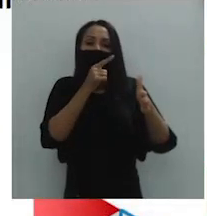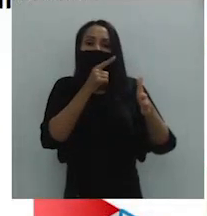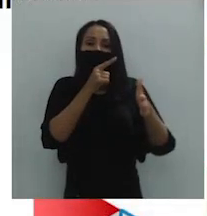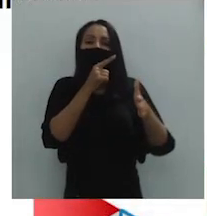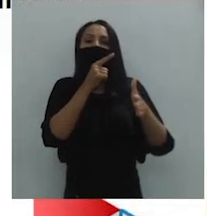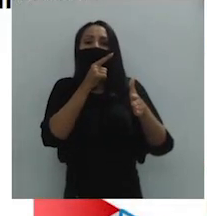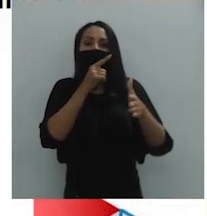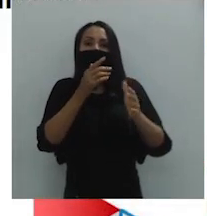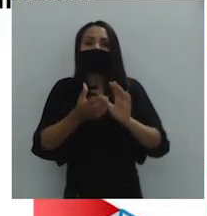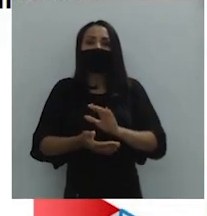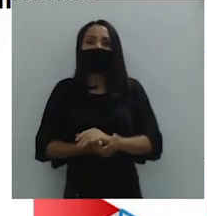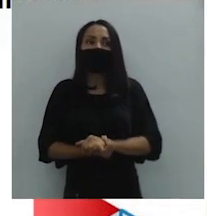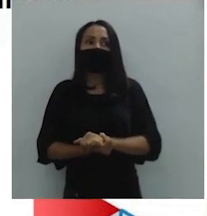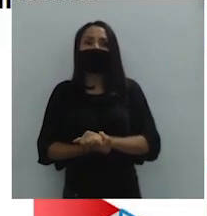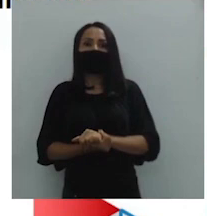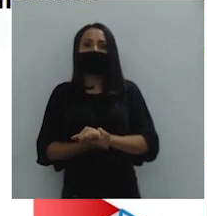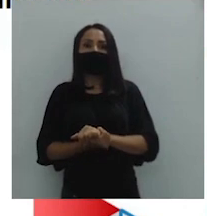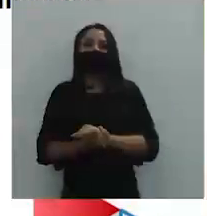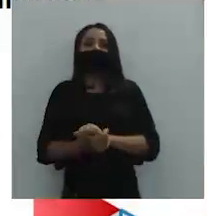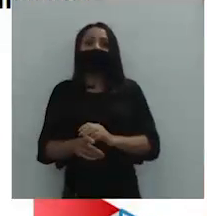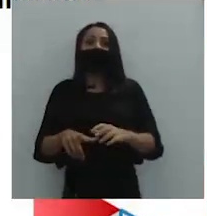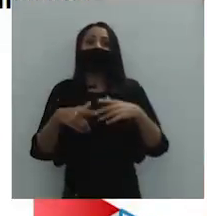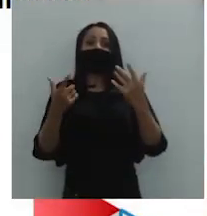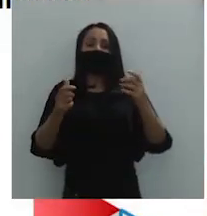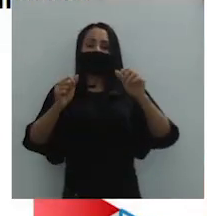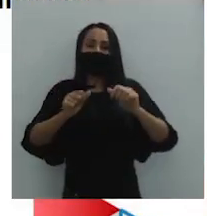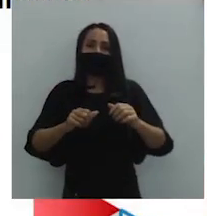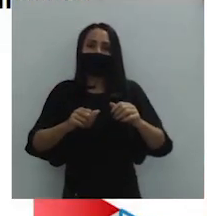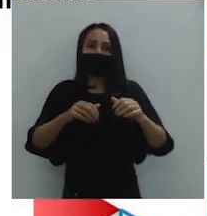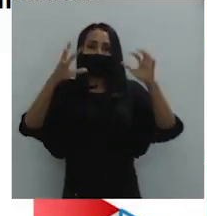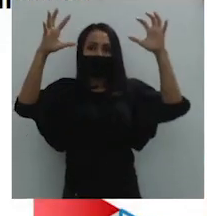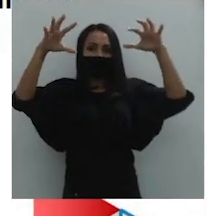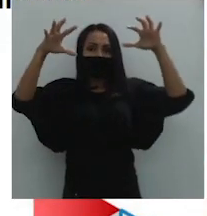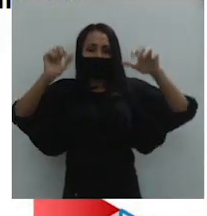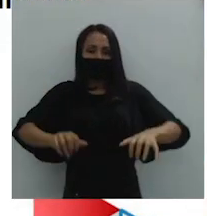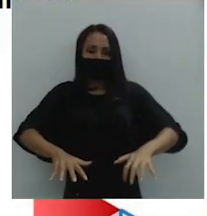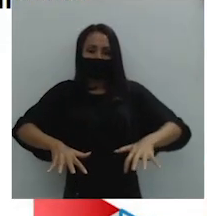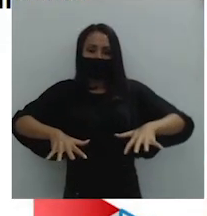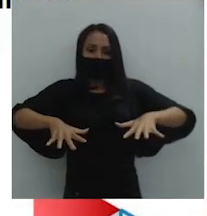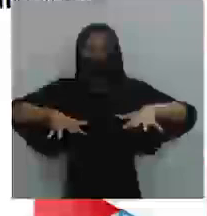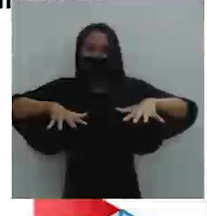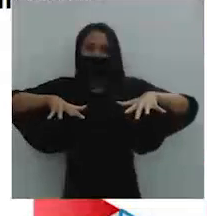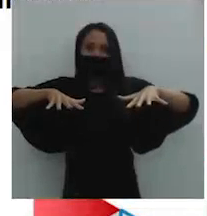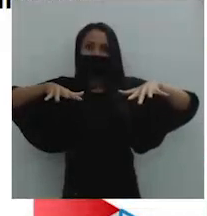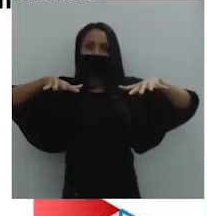urbanos. Temos também a questão das enchentes, certo? A